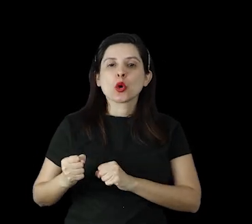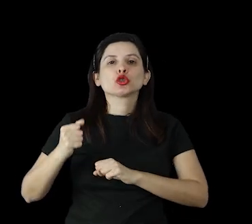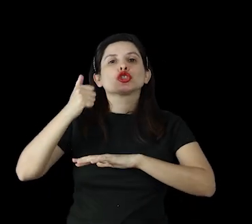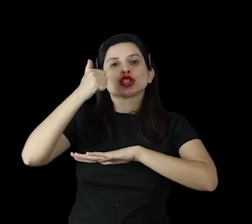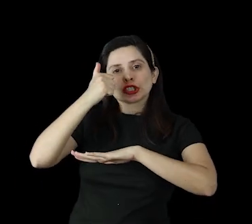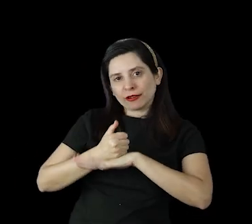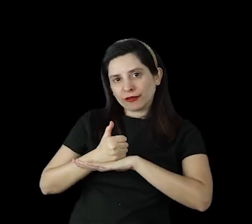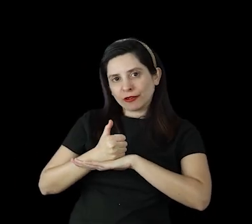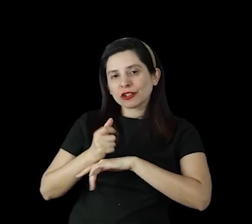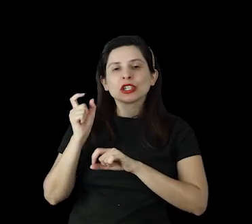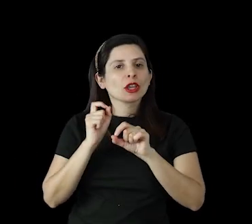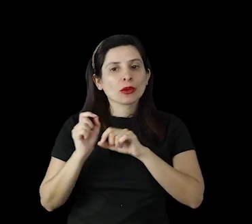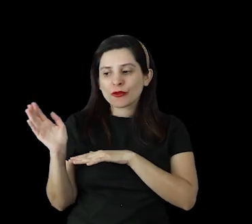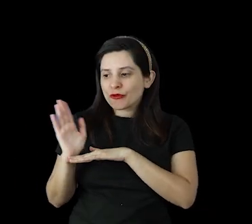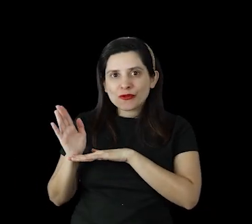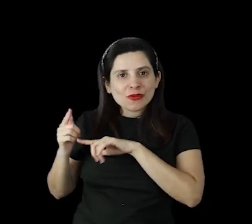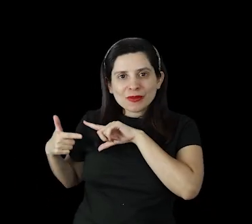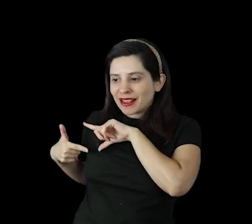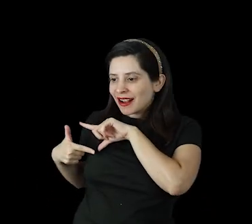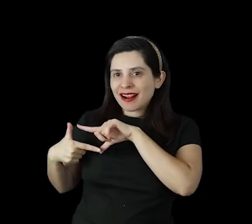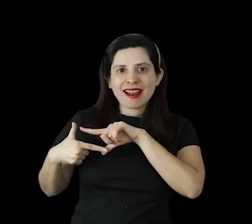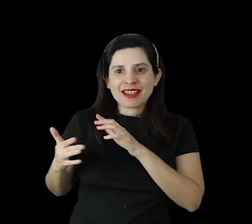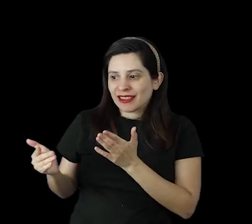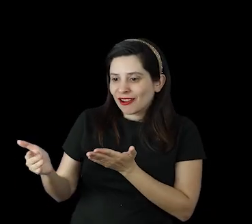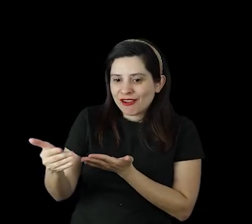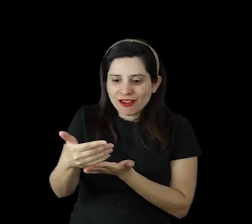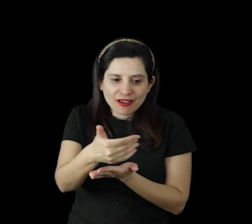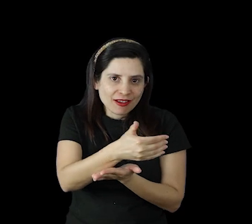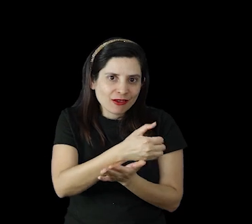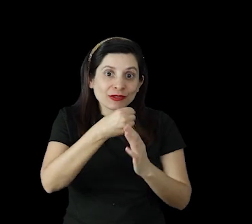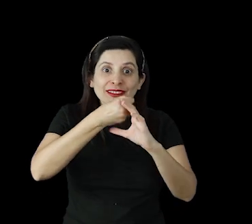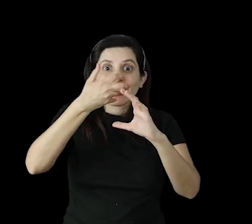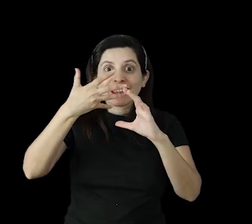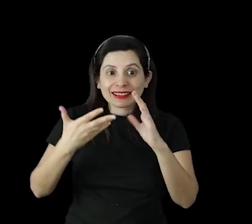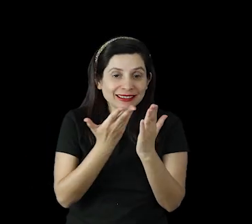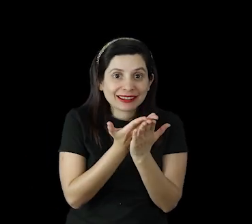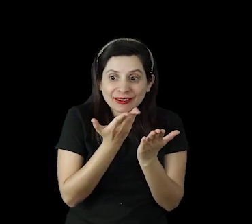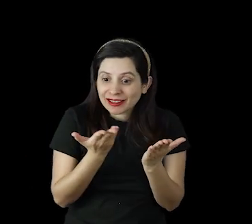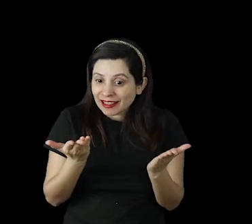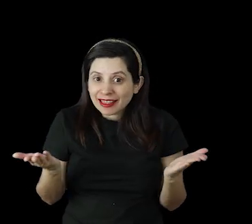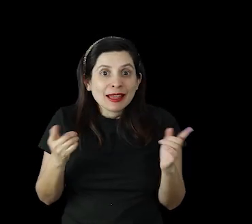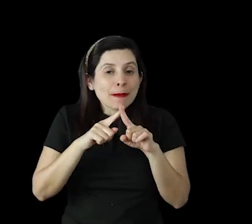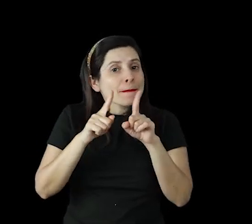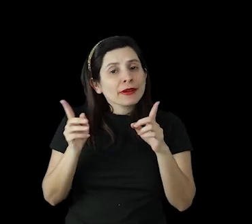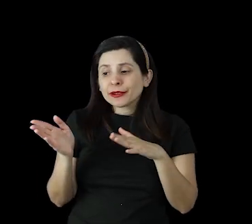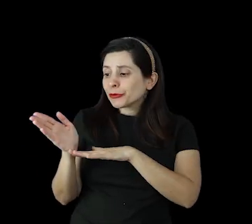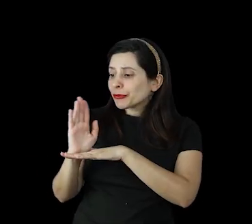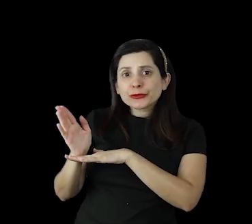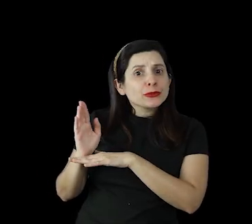clássico, que reúne essas características das grandes dramaturgias, mas é um filme super